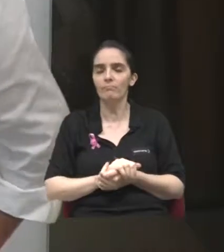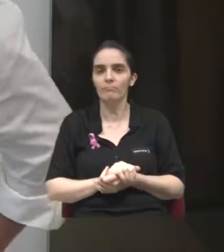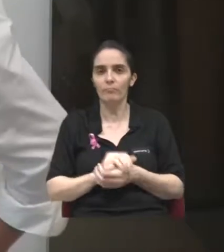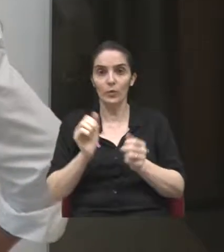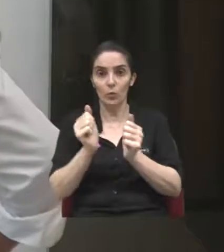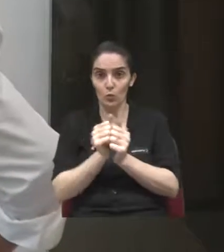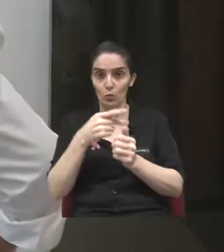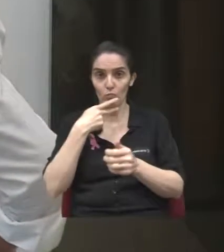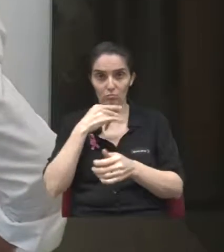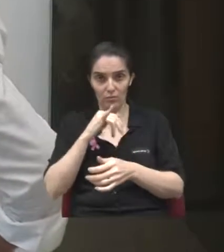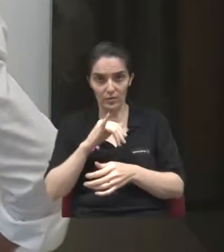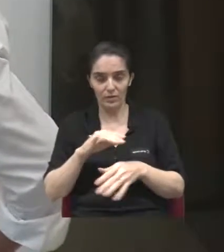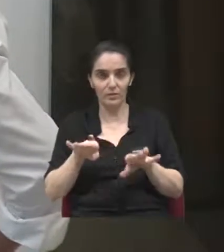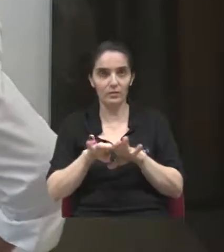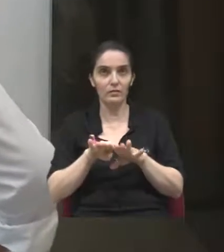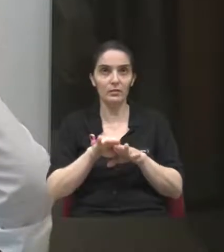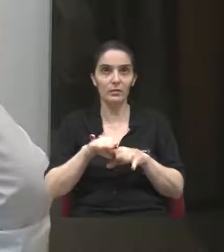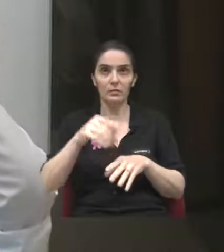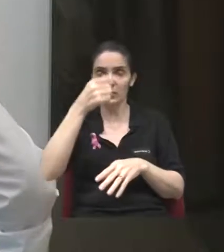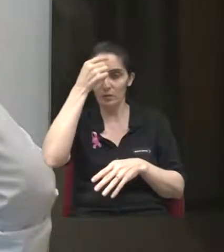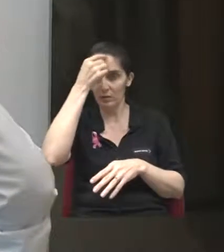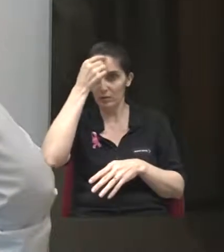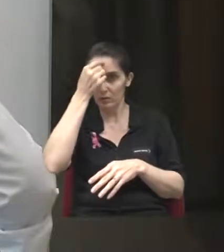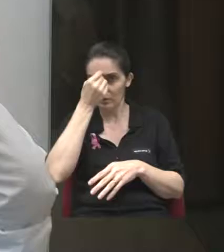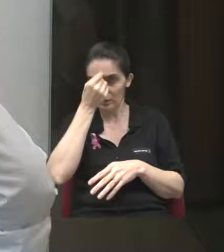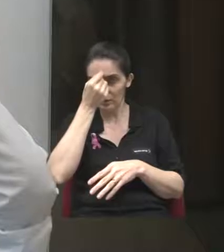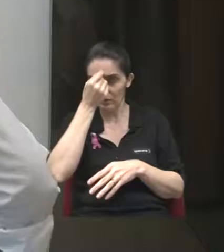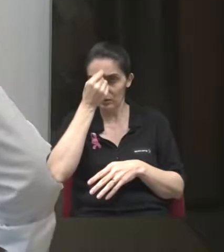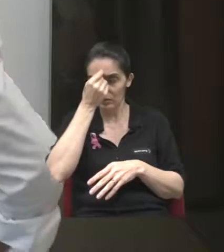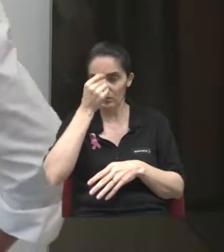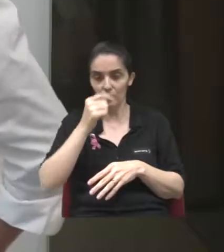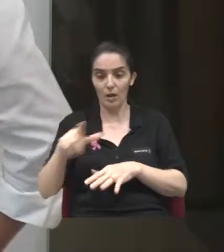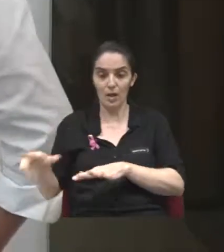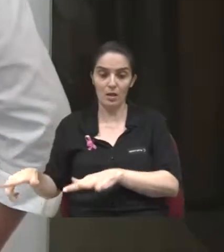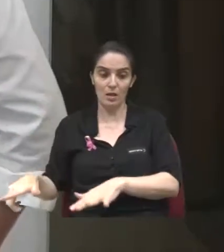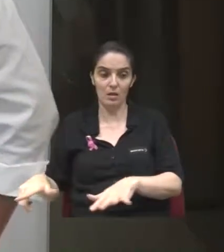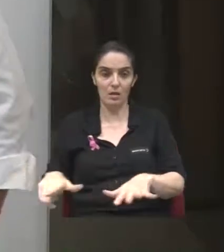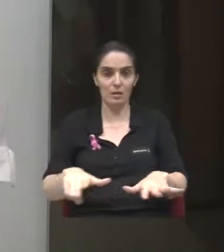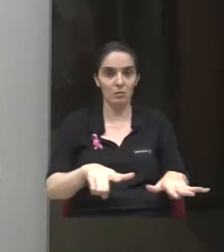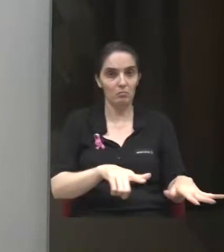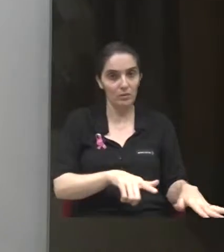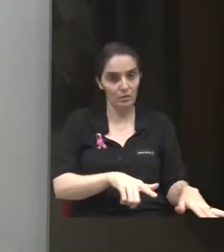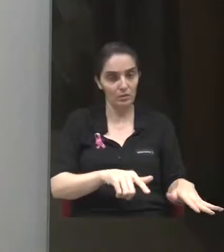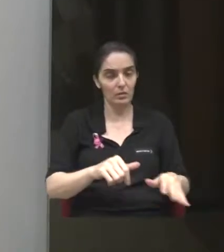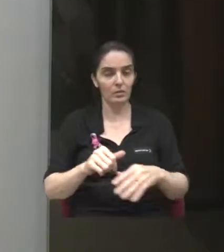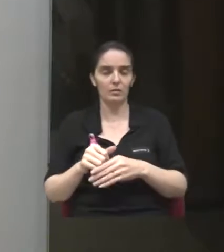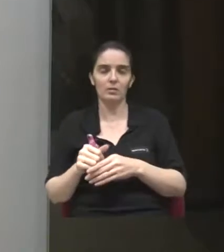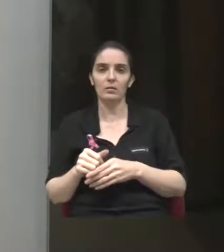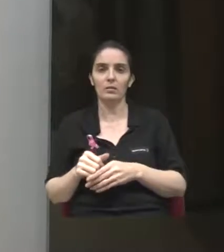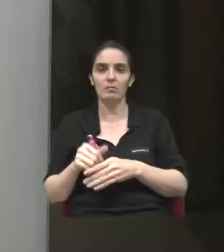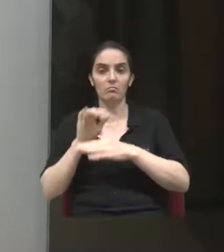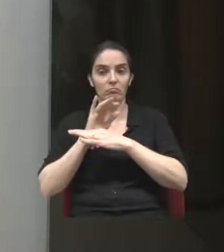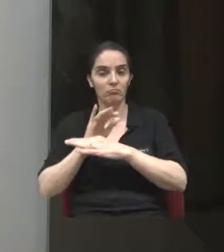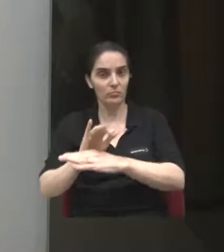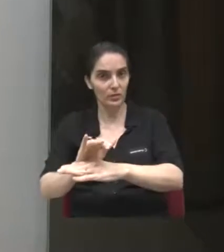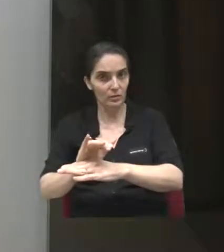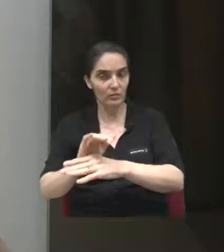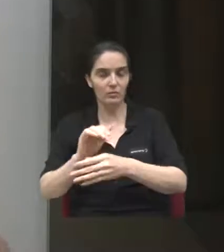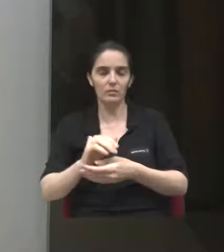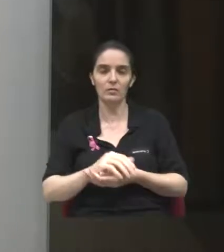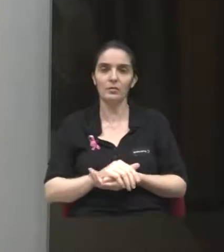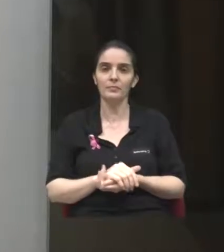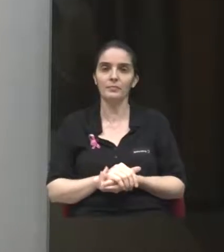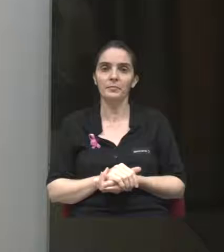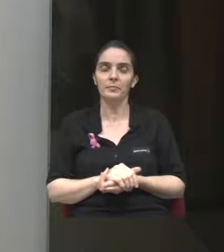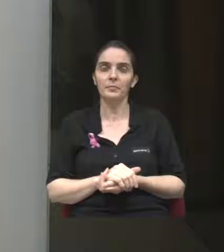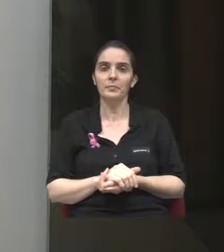vereador Rafael, que fez uma semana de primeiros socorros nessa casa. Também aqui